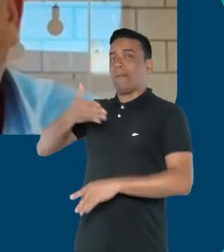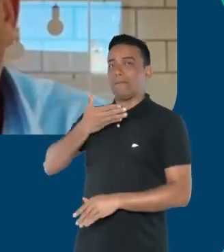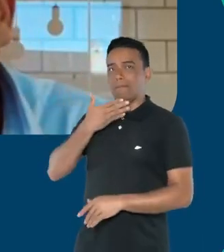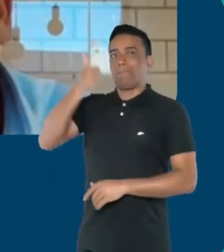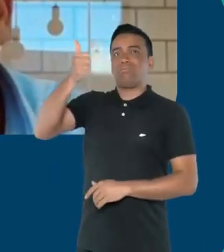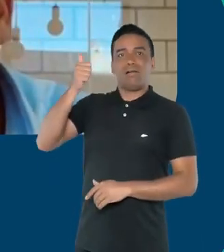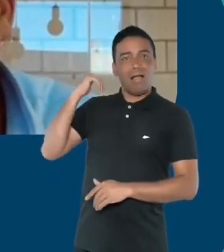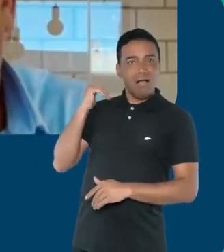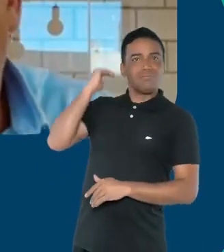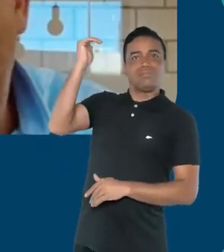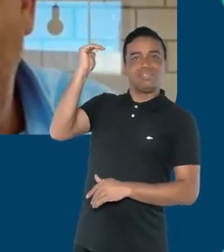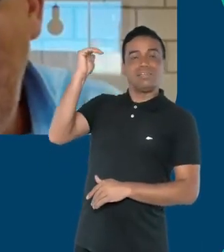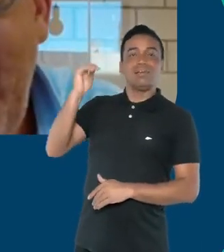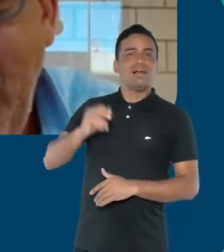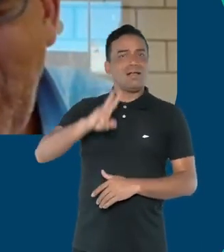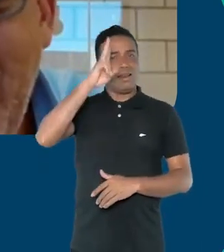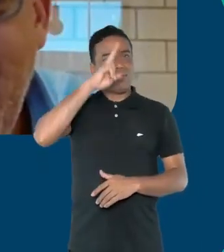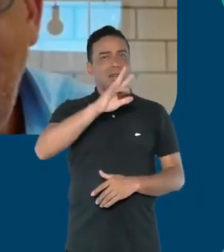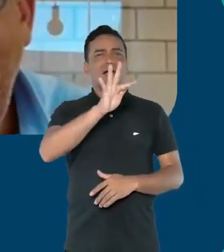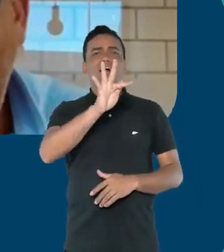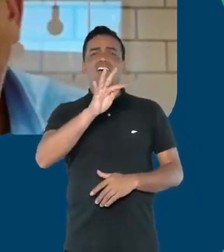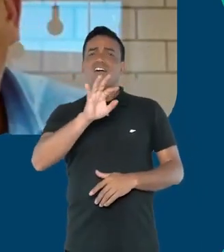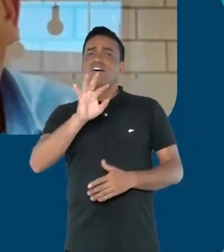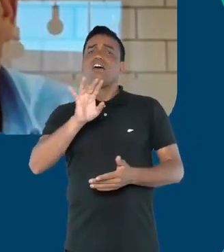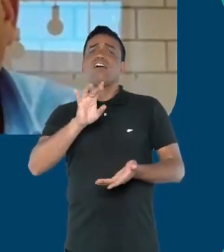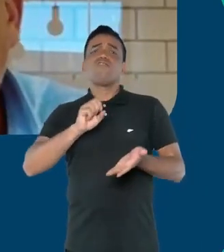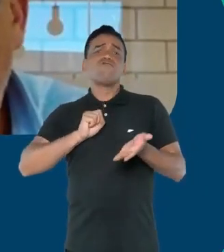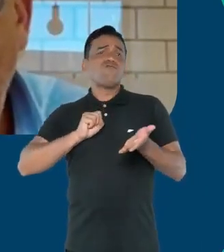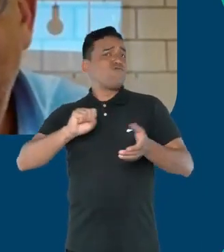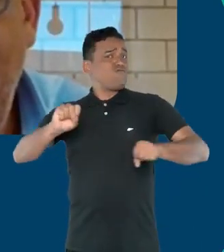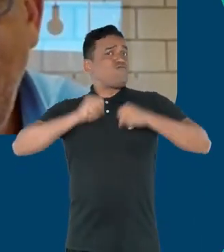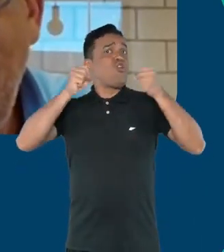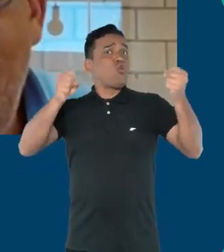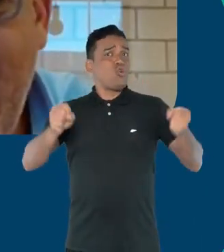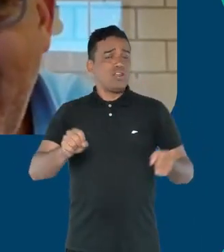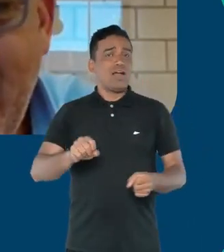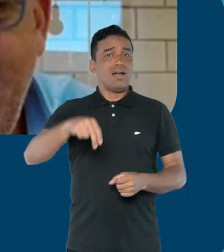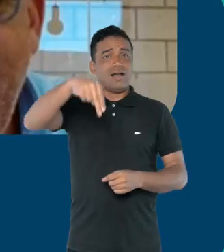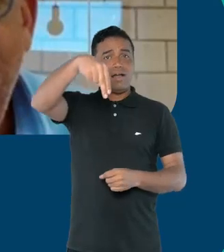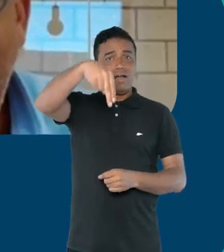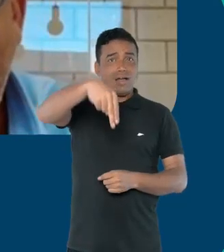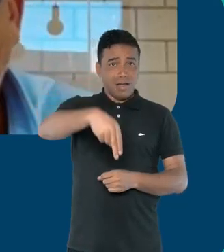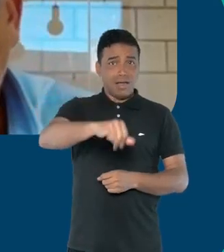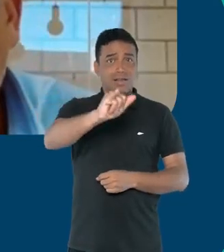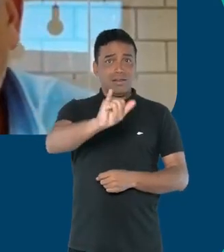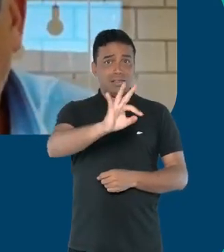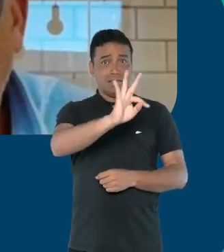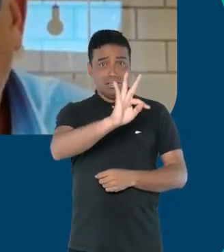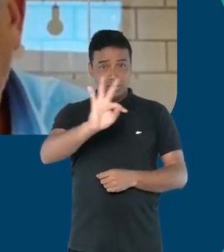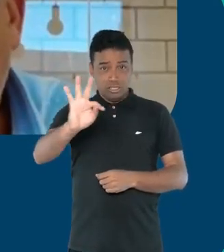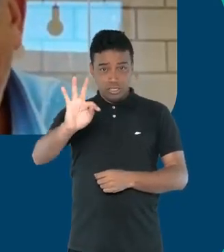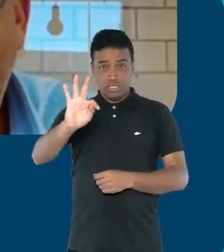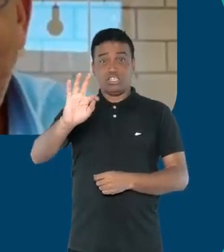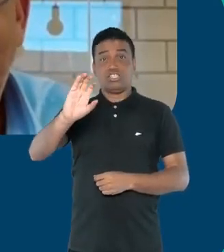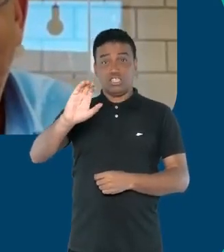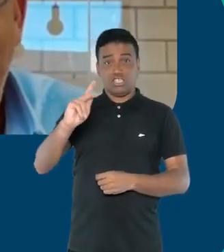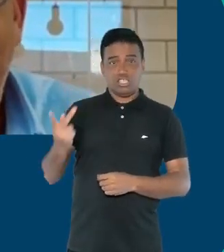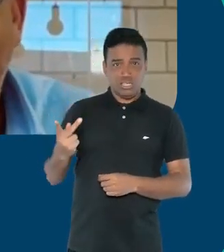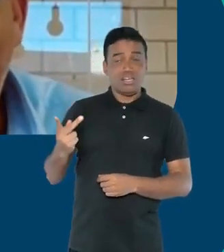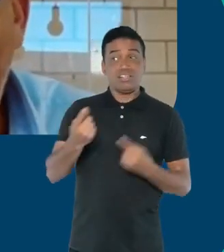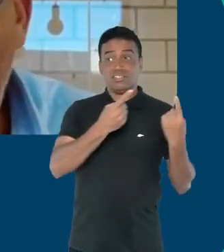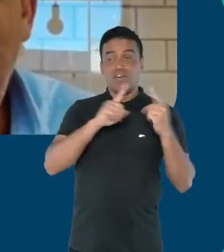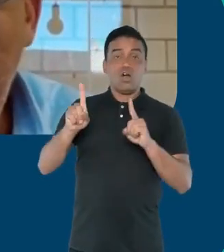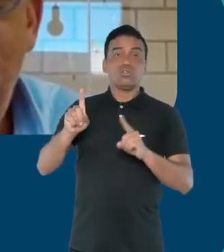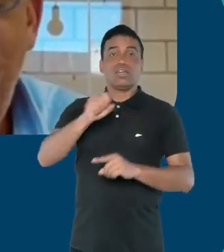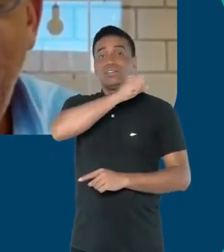pode lembrar, por exemplo, a fúria do Nietzsche, quando ele se volta contra o Sócrates, né? Dizendo que o Sócrates